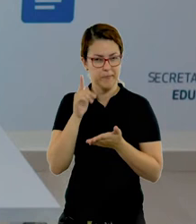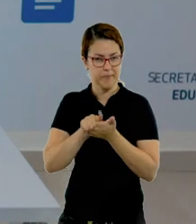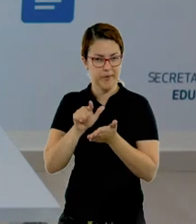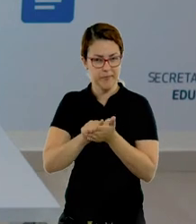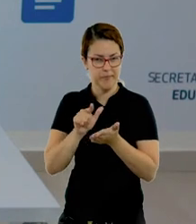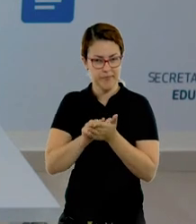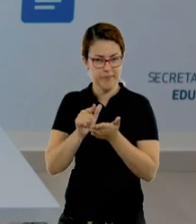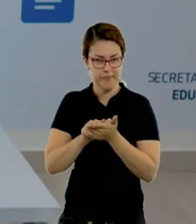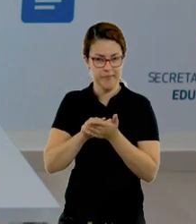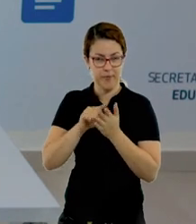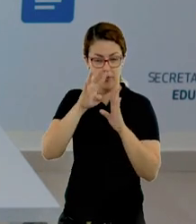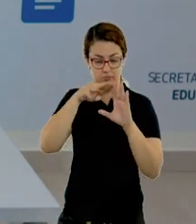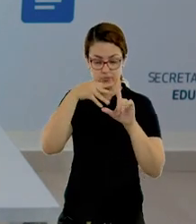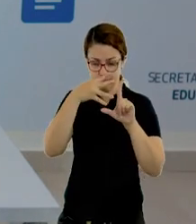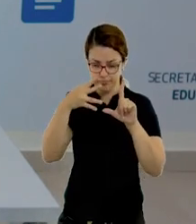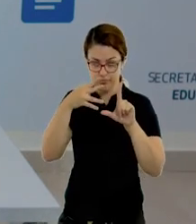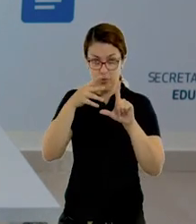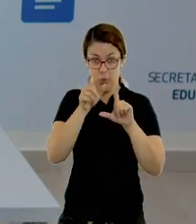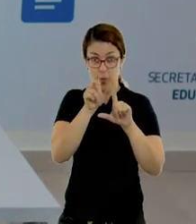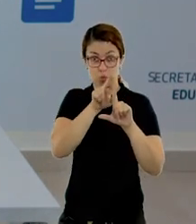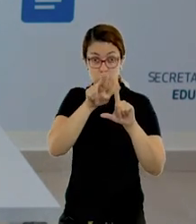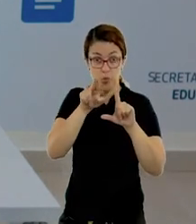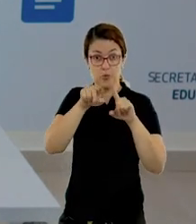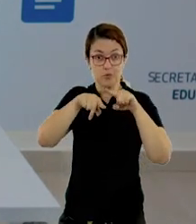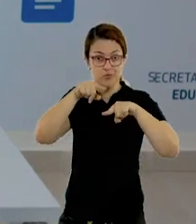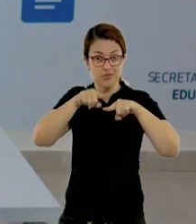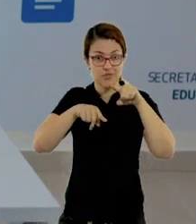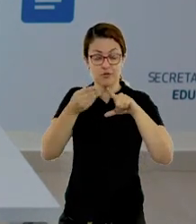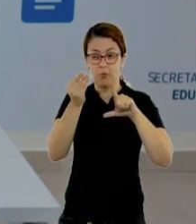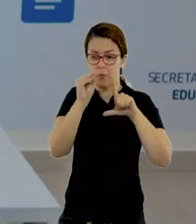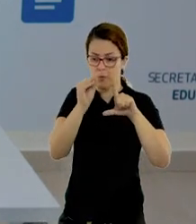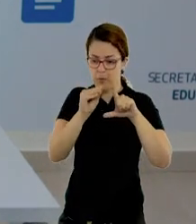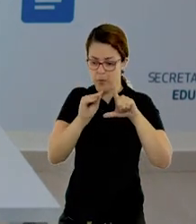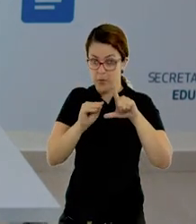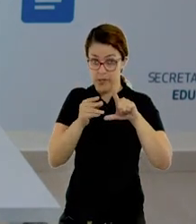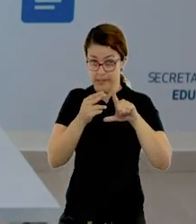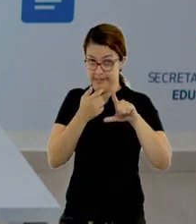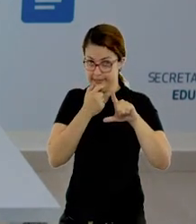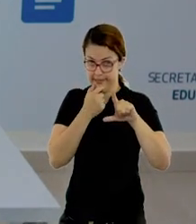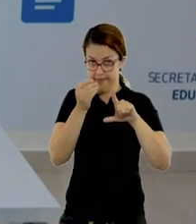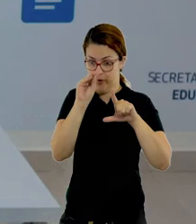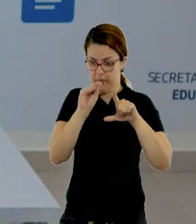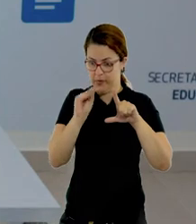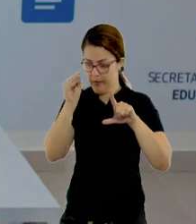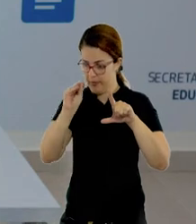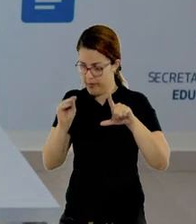pegue uma folha sulfite, escreva as palavras dos objetos e dobre. Dobre.